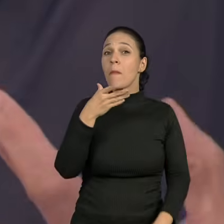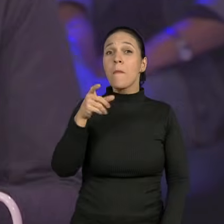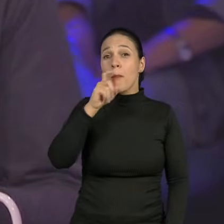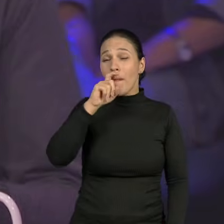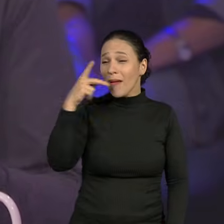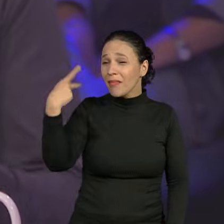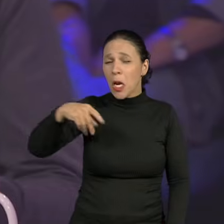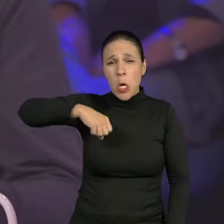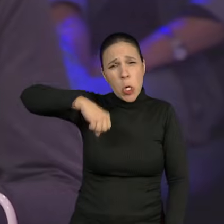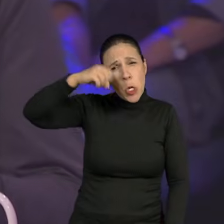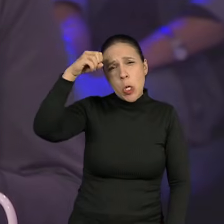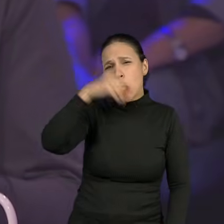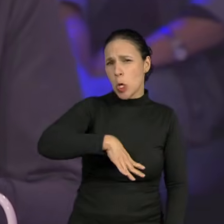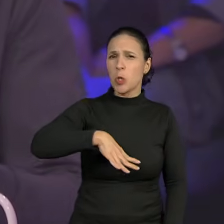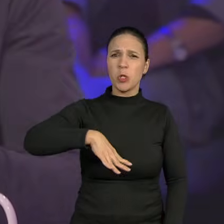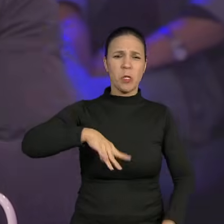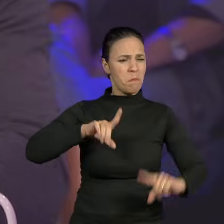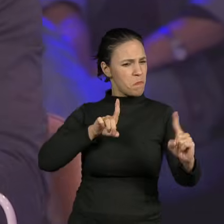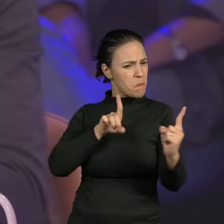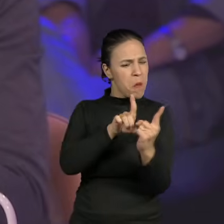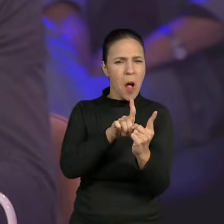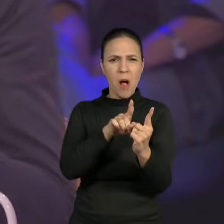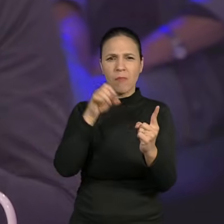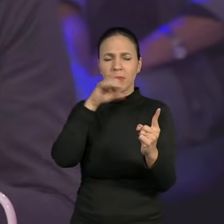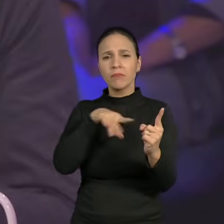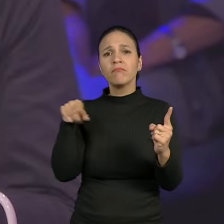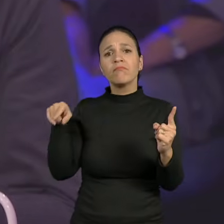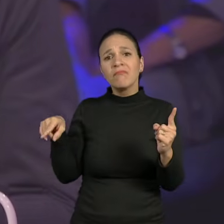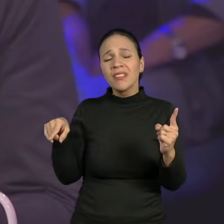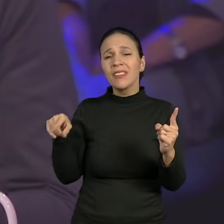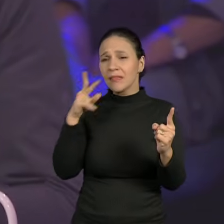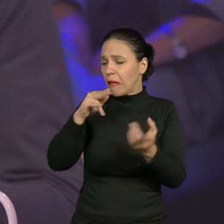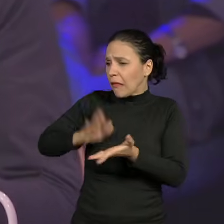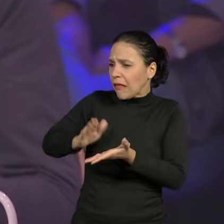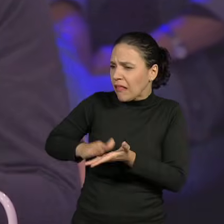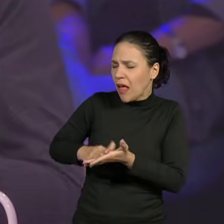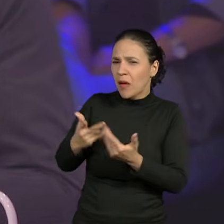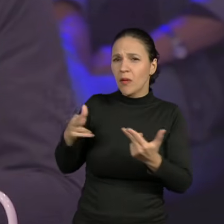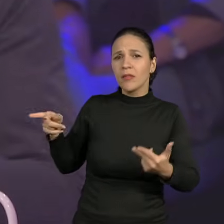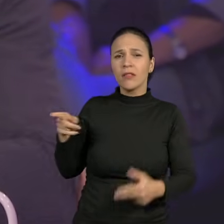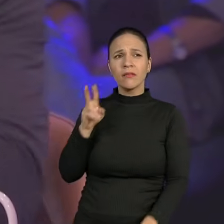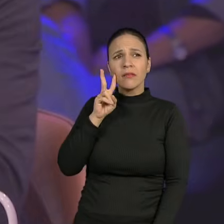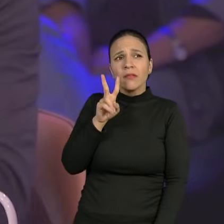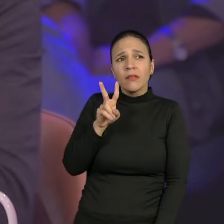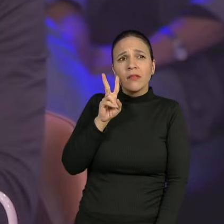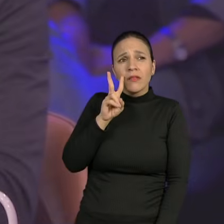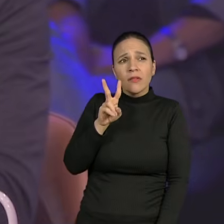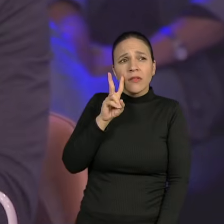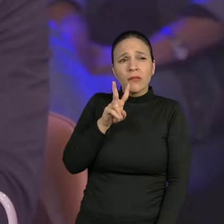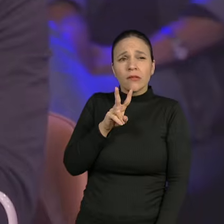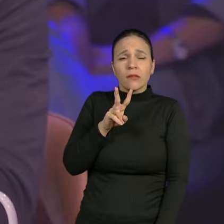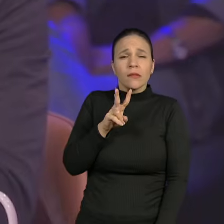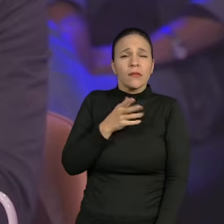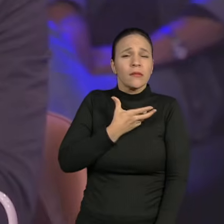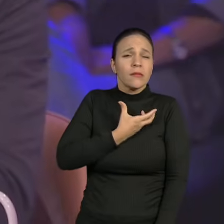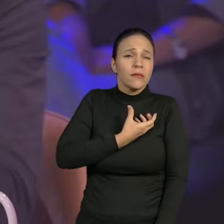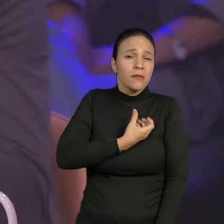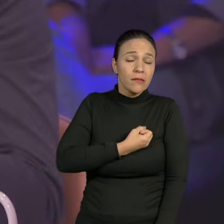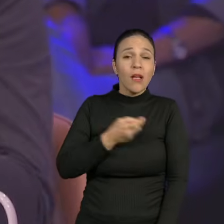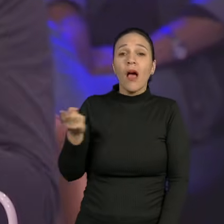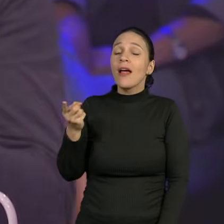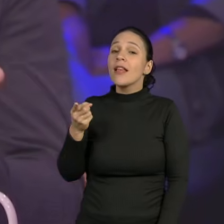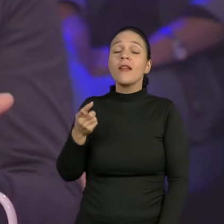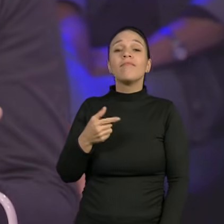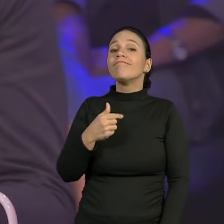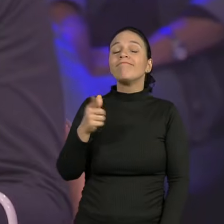quanto o pai era bravo, era agressivo e cobrava coisas dele. Tinha uma relação muito dura. E ele escreve essa carta. Como ele